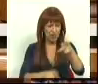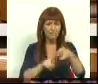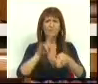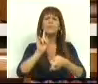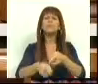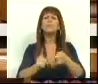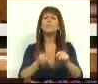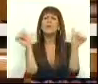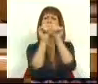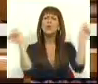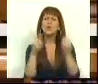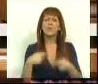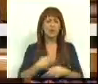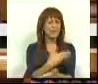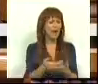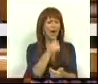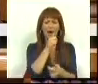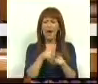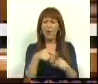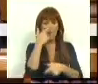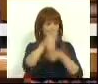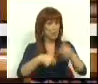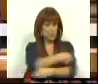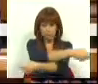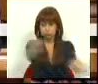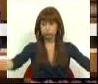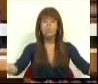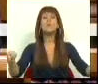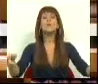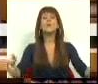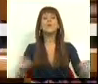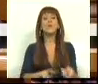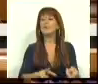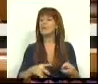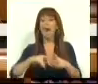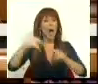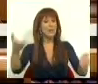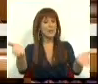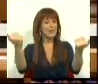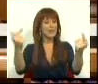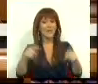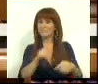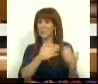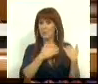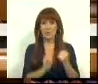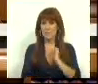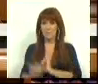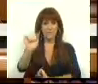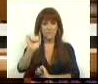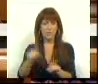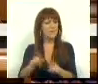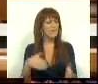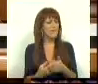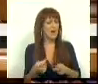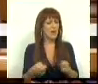isto é, o sistema que faz chegar a água às pessoas, retirando assim as autarquias dessa competência,